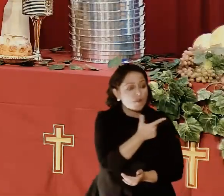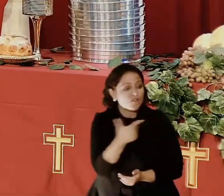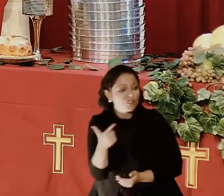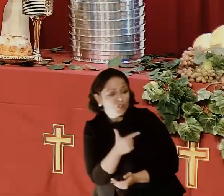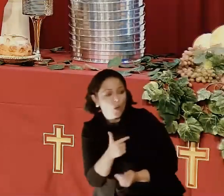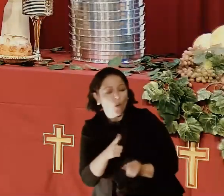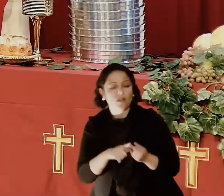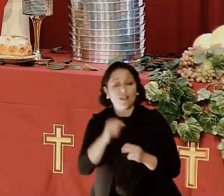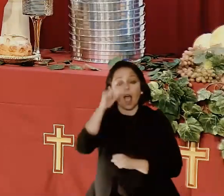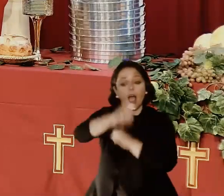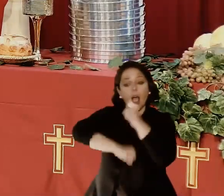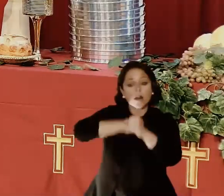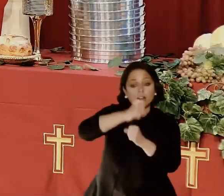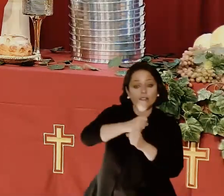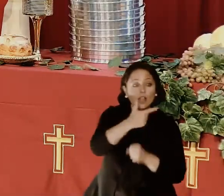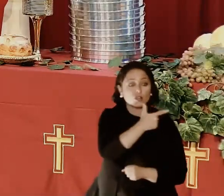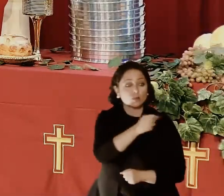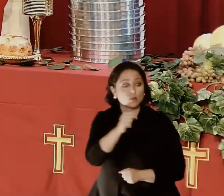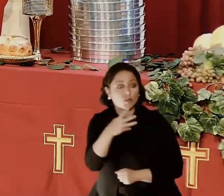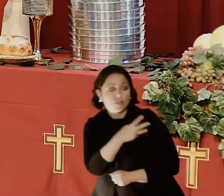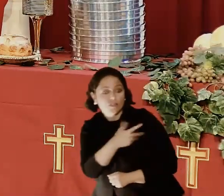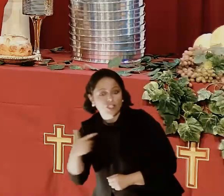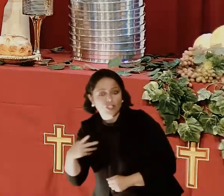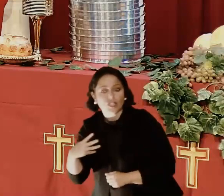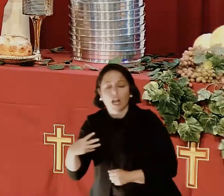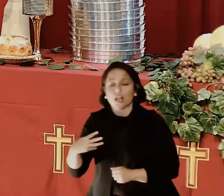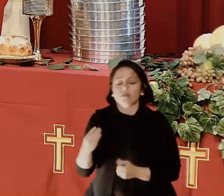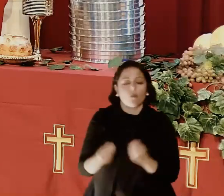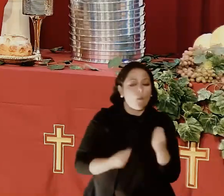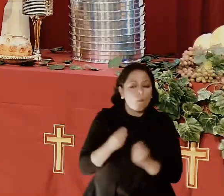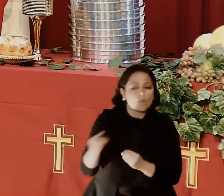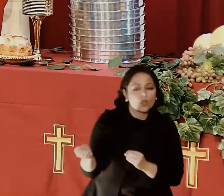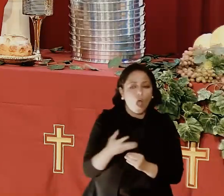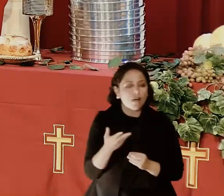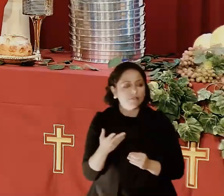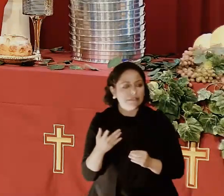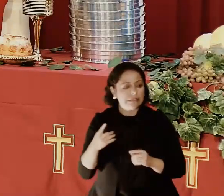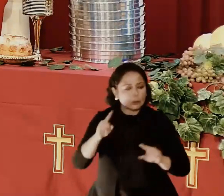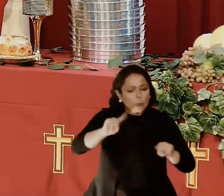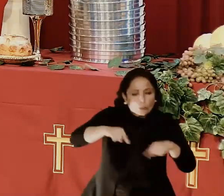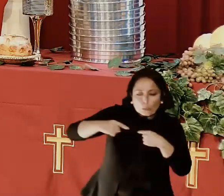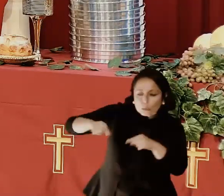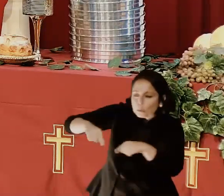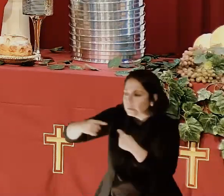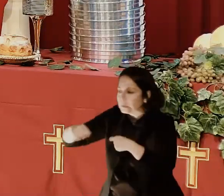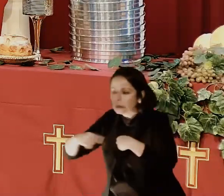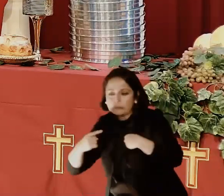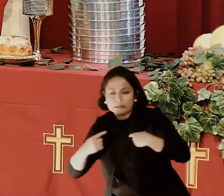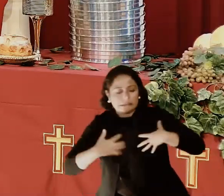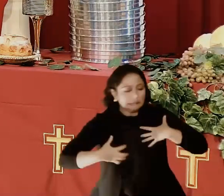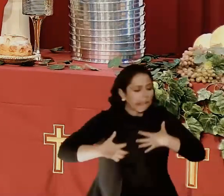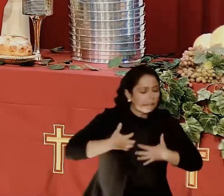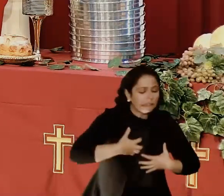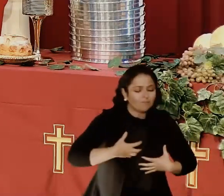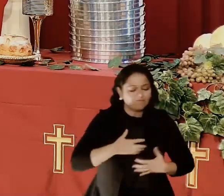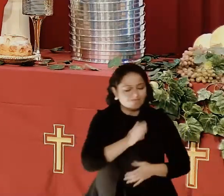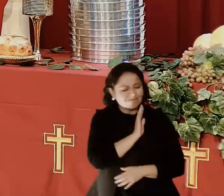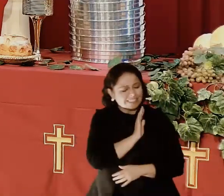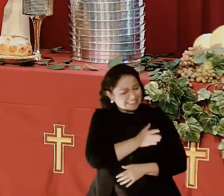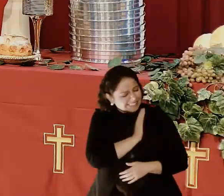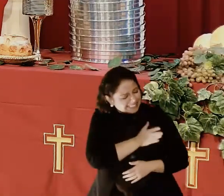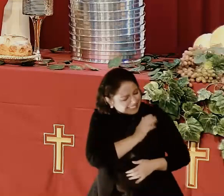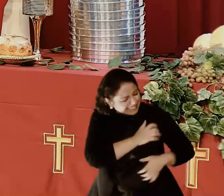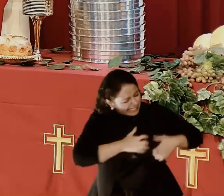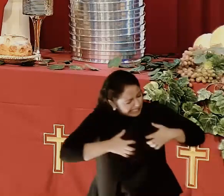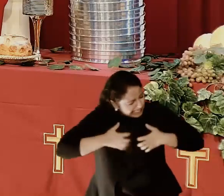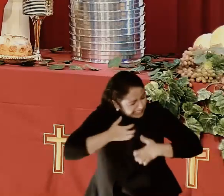mal acabou, já estamos falando de 2023, e vem desafio por aí. Eu não sei o que está afligindo o meu e o seu coração, o que, que